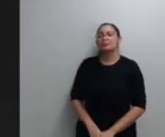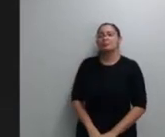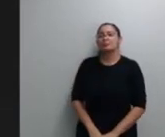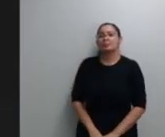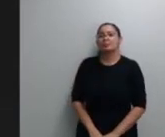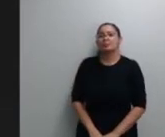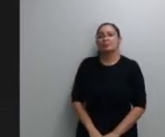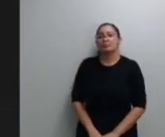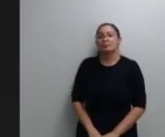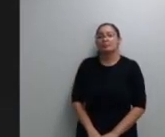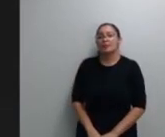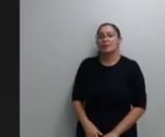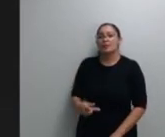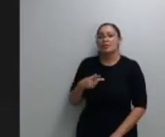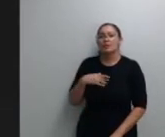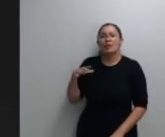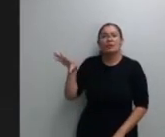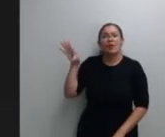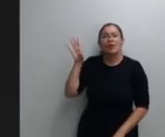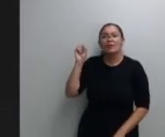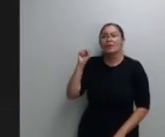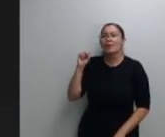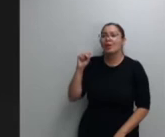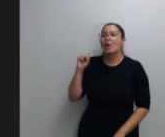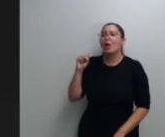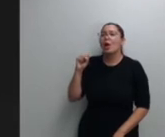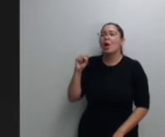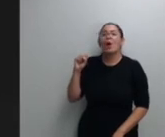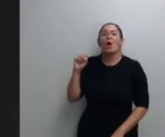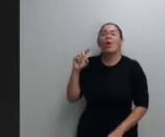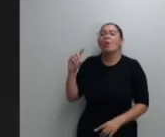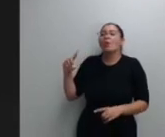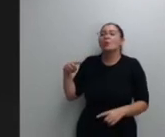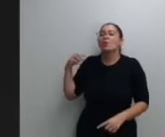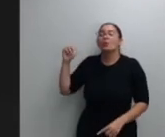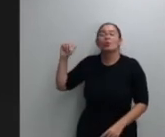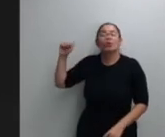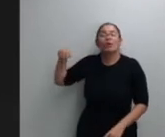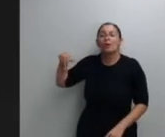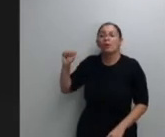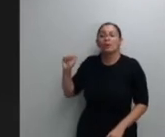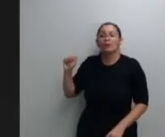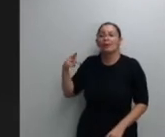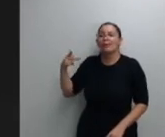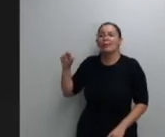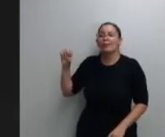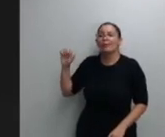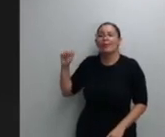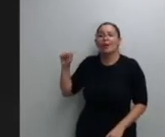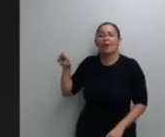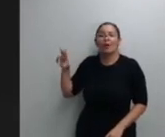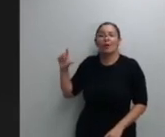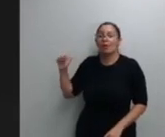se eu tivesse ouvido apenas a doutora Ana Paula eu não teria dúvida que iria já votar a favor do que ela argumentou.